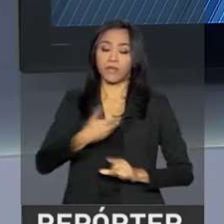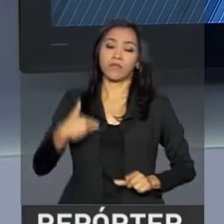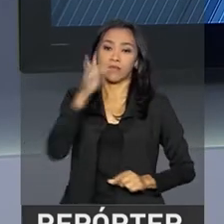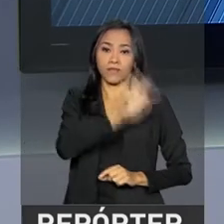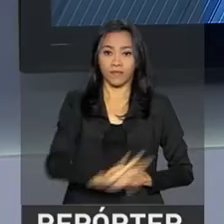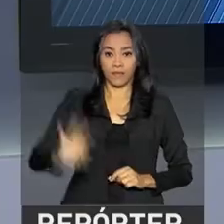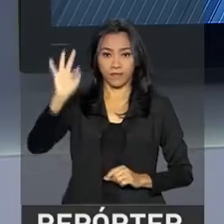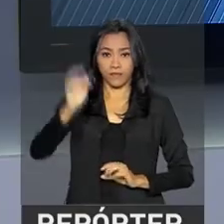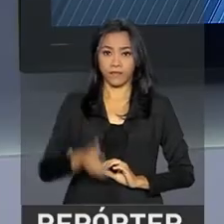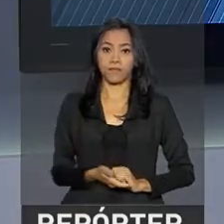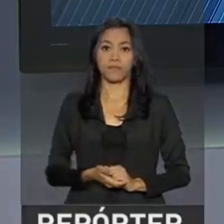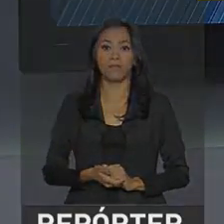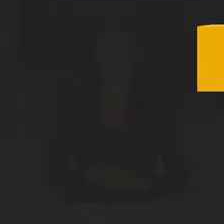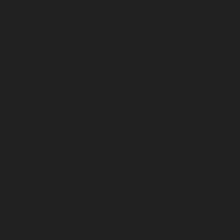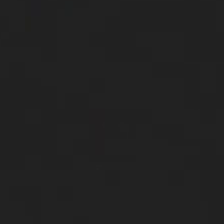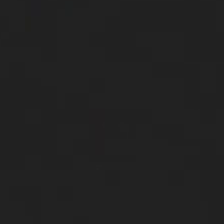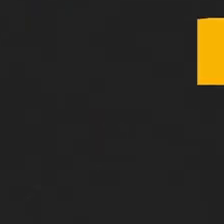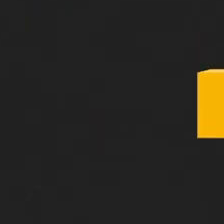federal